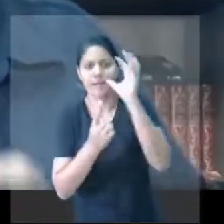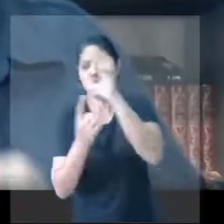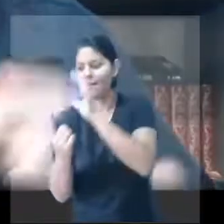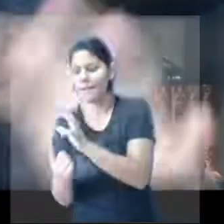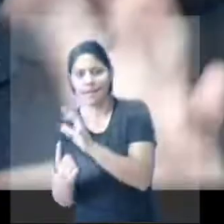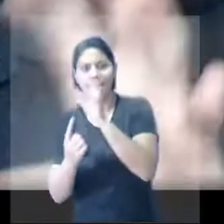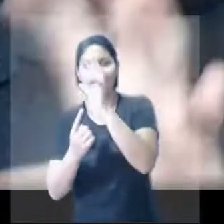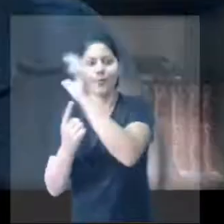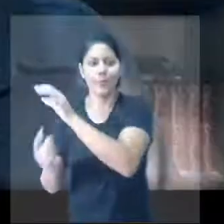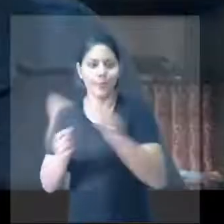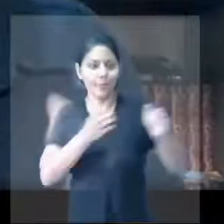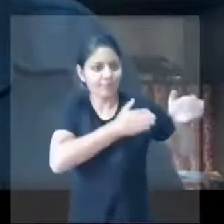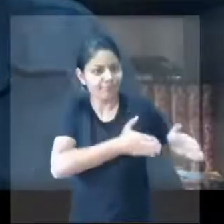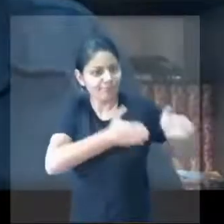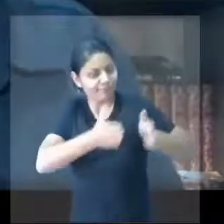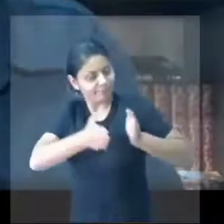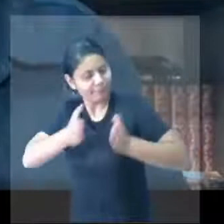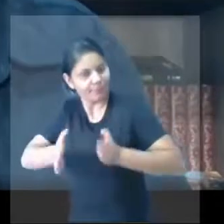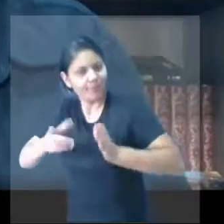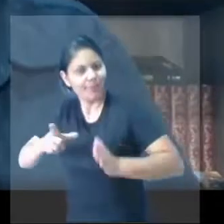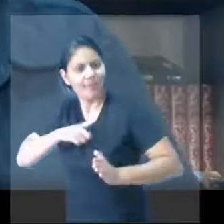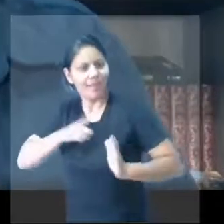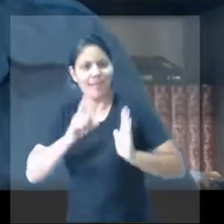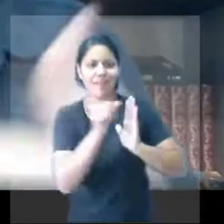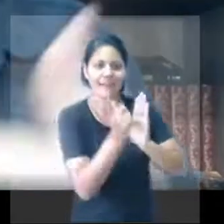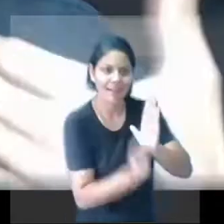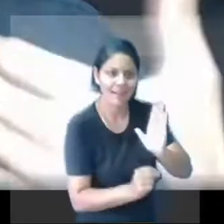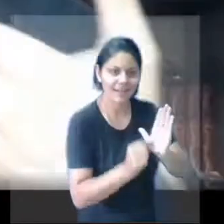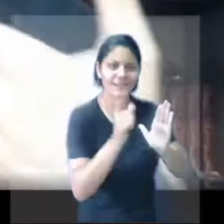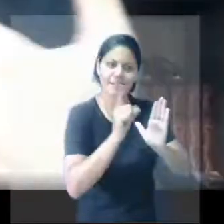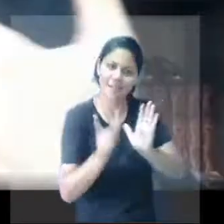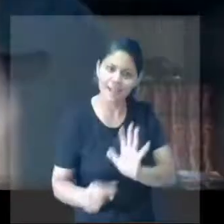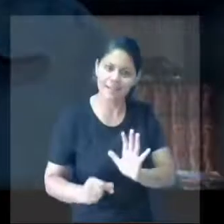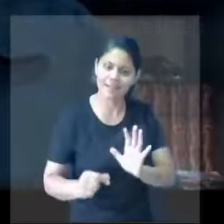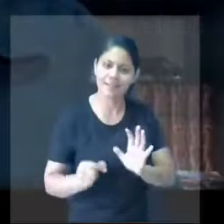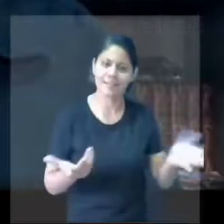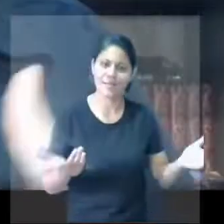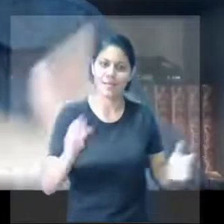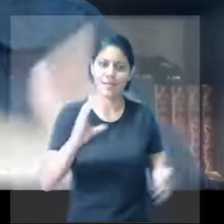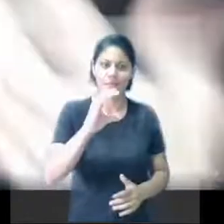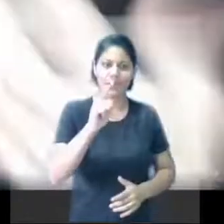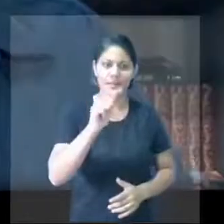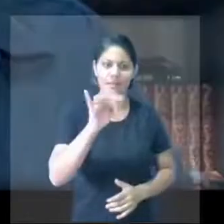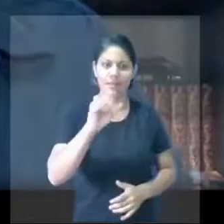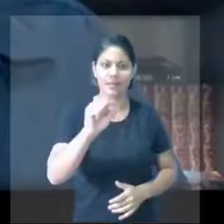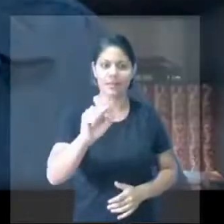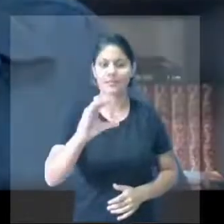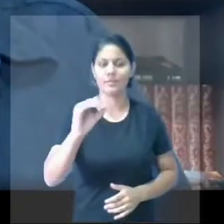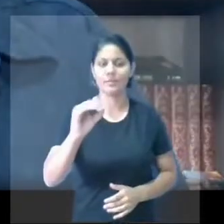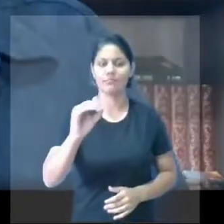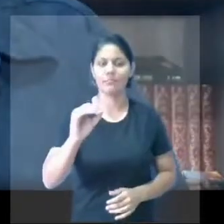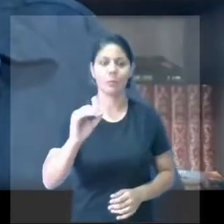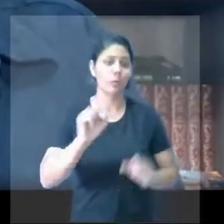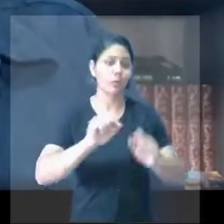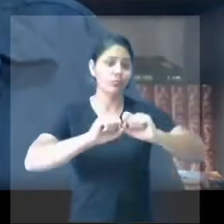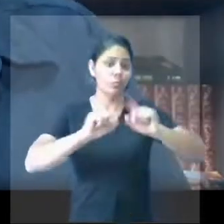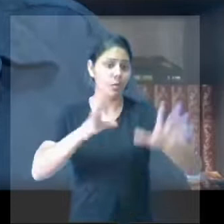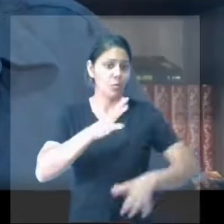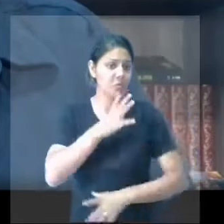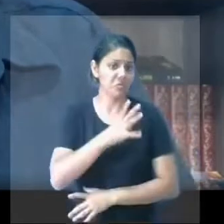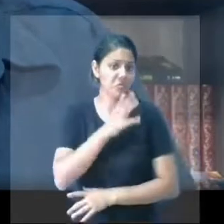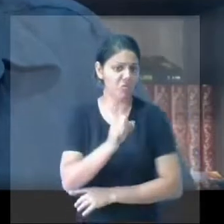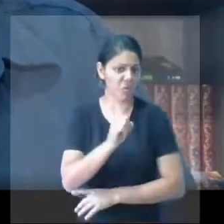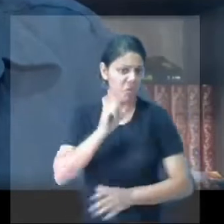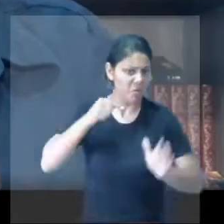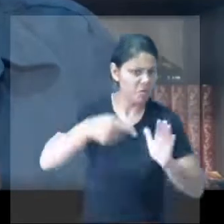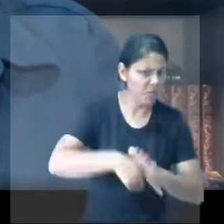Então, verifica que existem várias características um clássico. Um clássico ele é bem conhecido? Não necessariamente. Um clássico ele pode ser